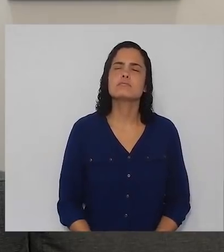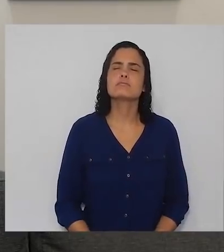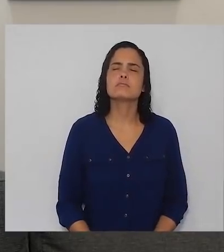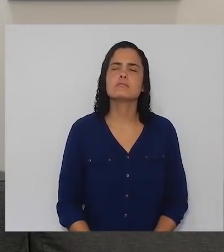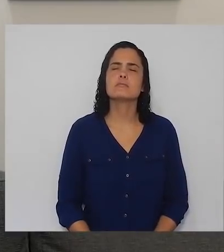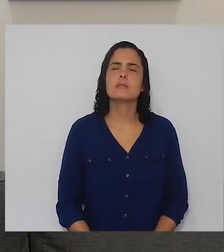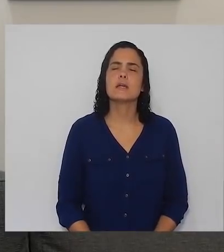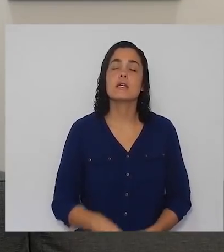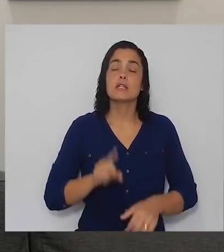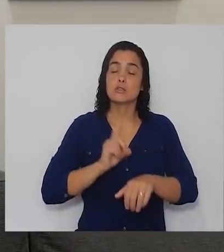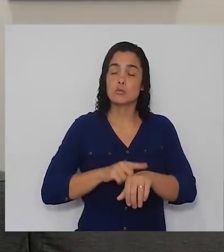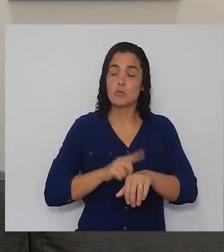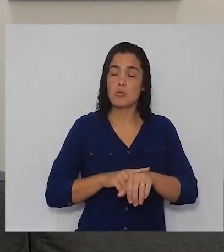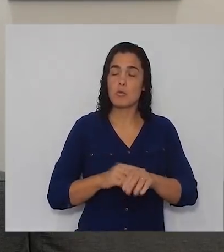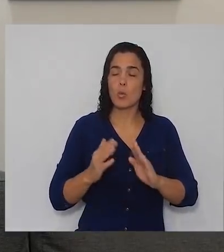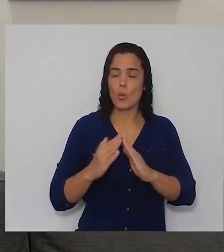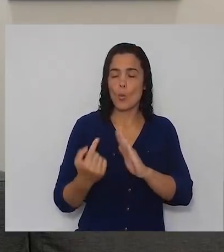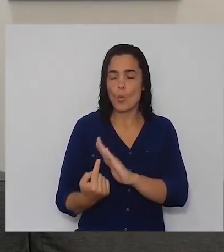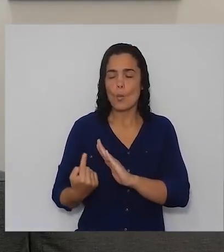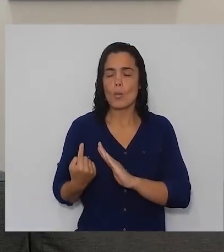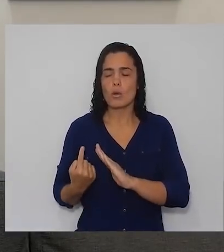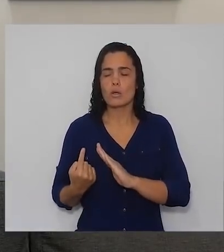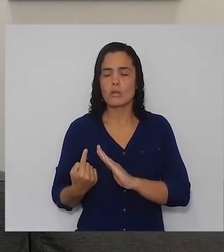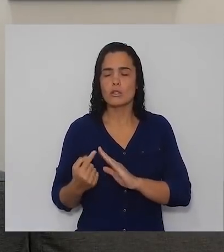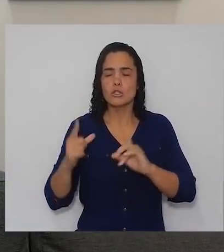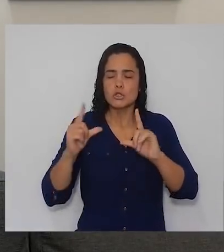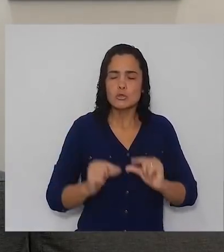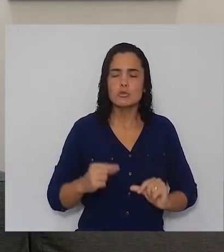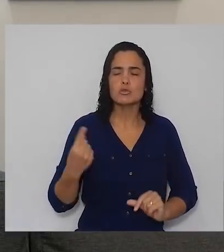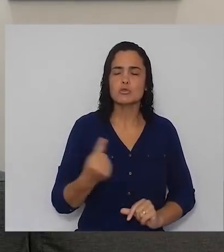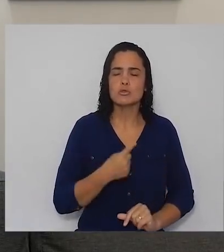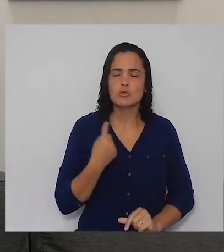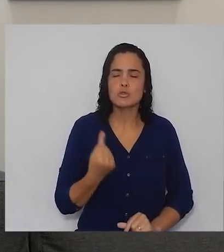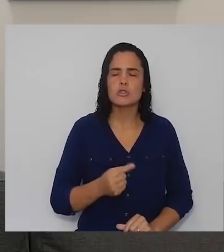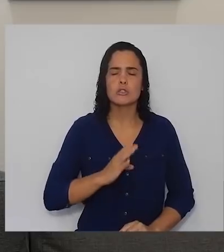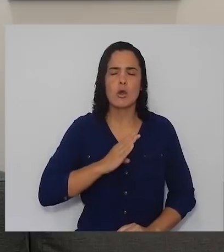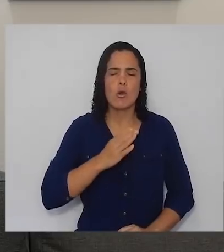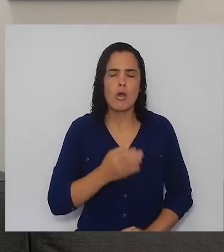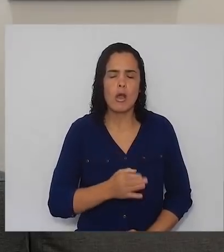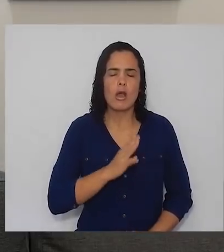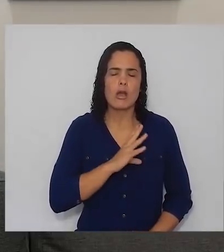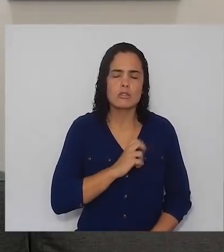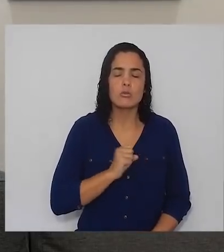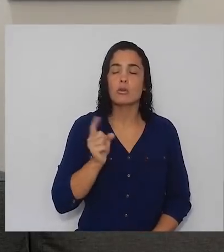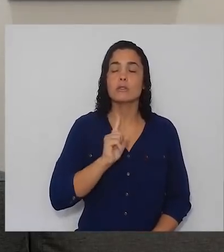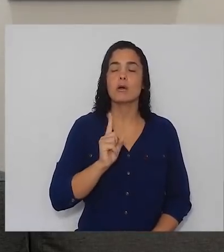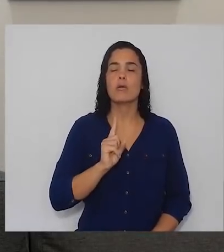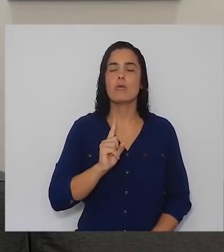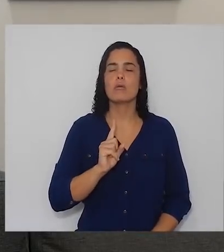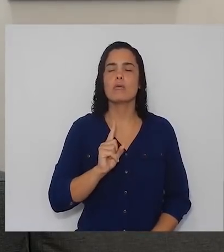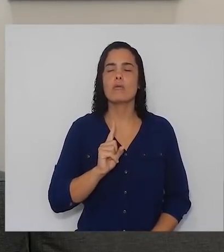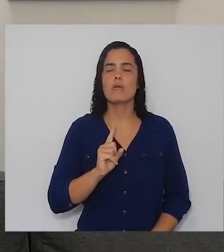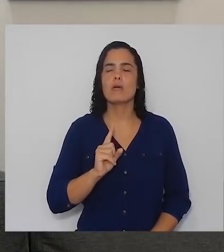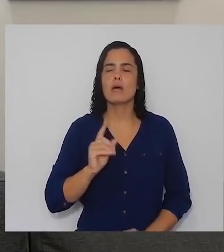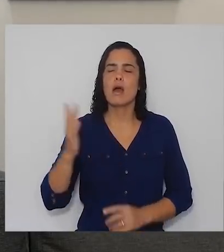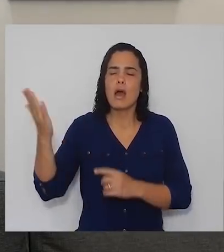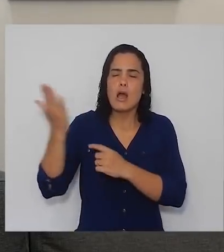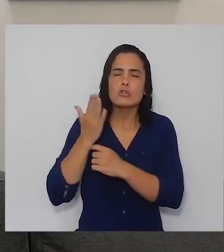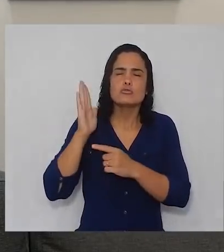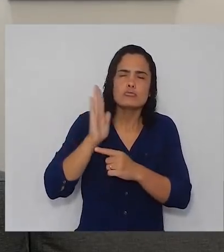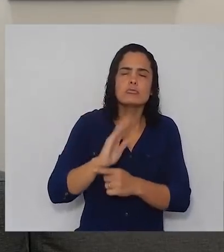ardor e nosso amor esmoreça, mas ao contrário, aumente, se aprofunde e